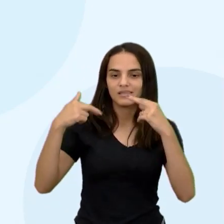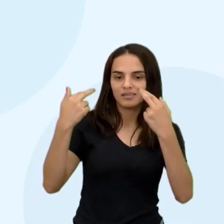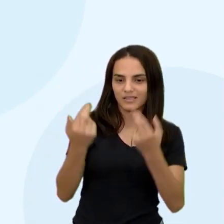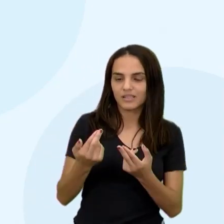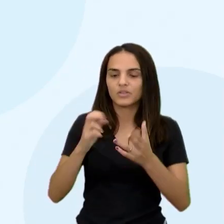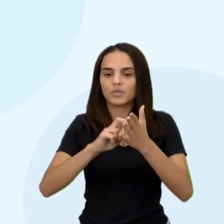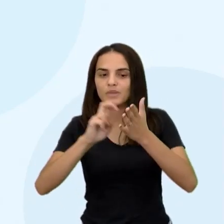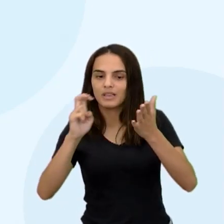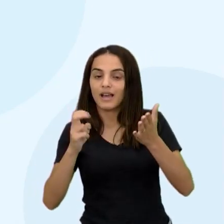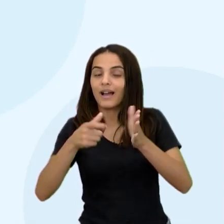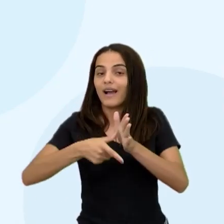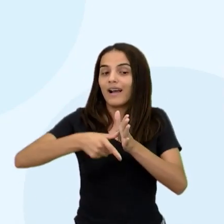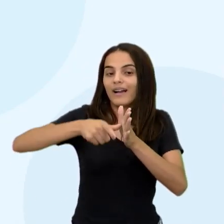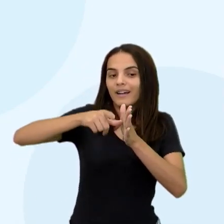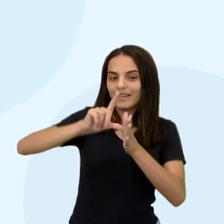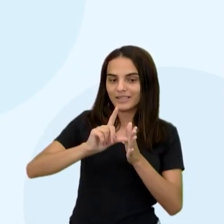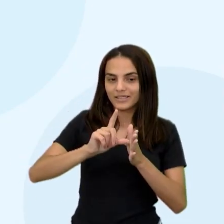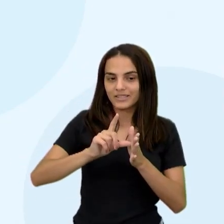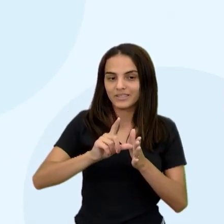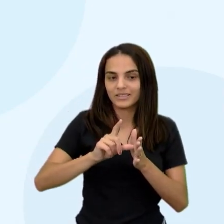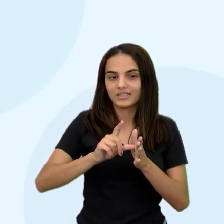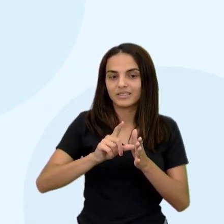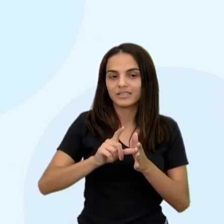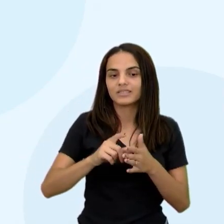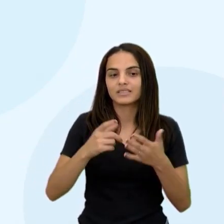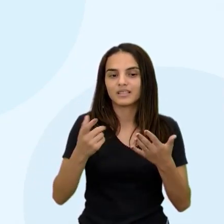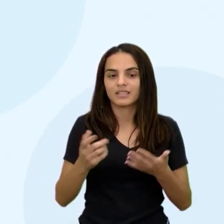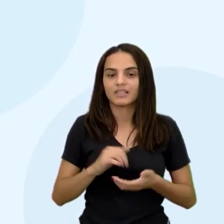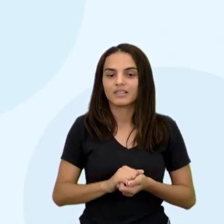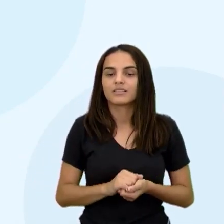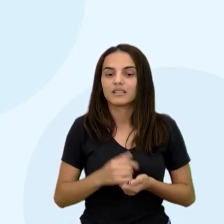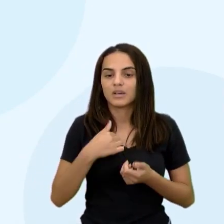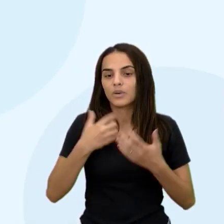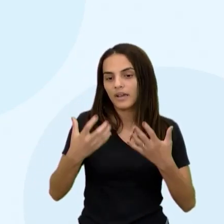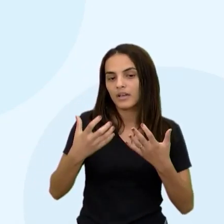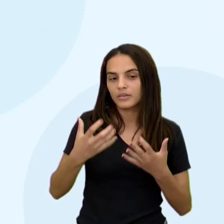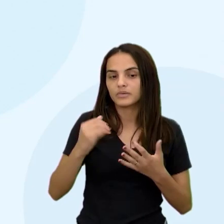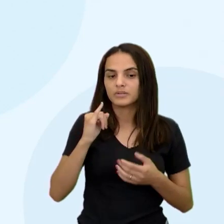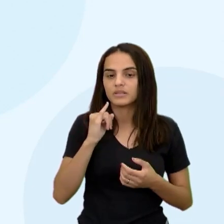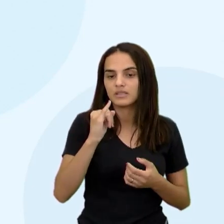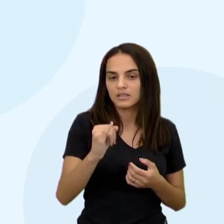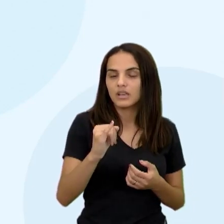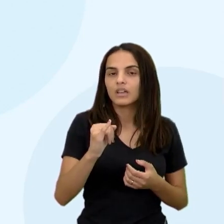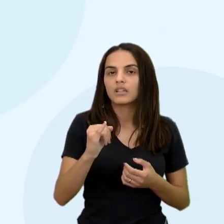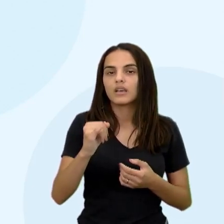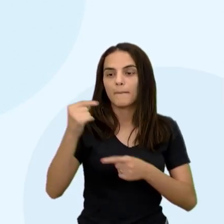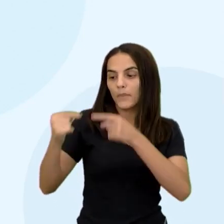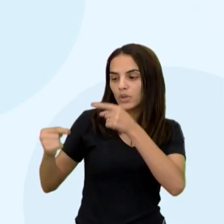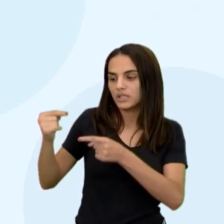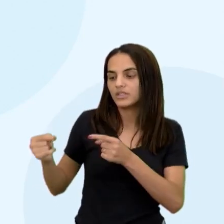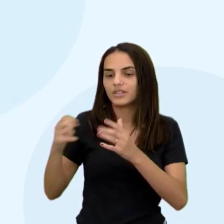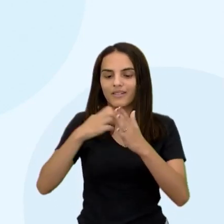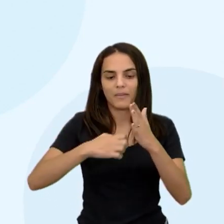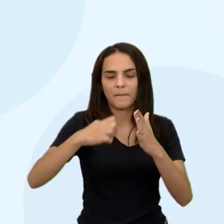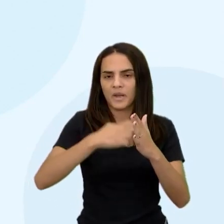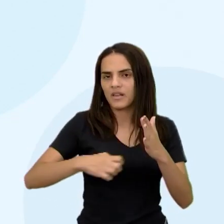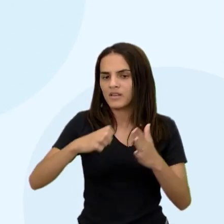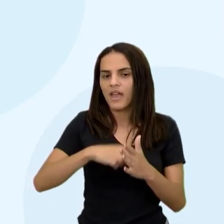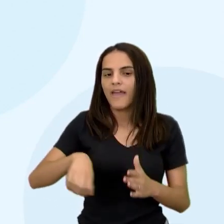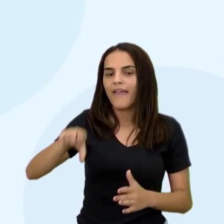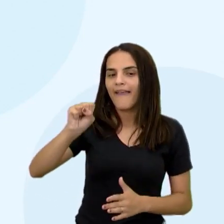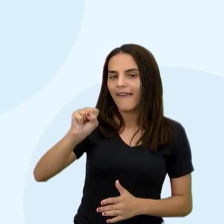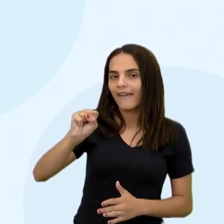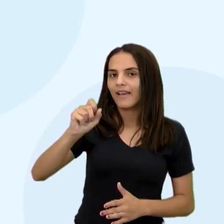startar o trabalho. Olha, desnecessário, né? Quero dizer que a política da empresa é show. Também é